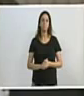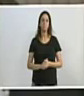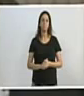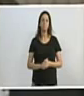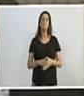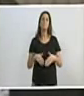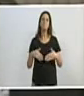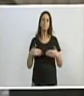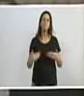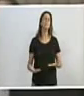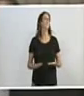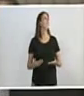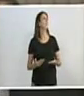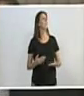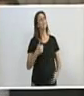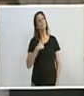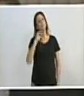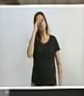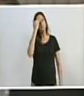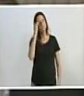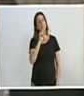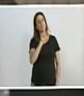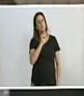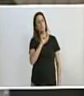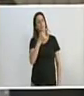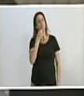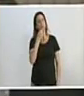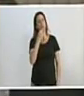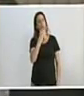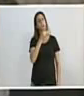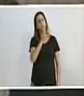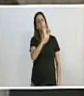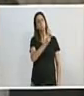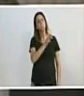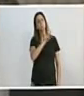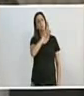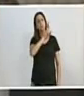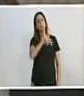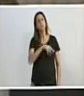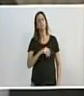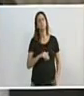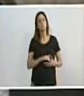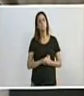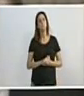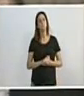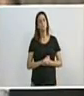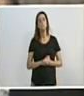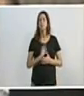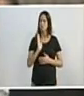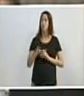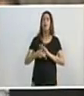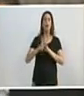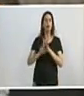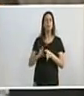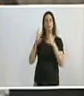Vereador, eu entendi as suas colocações, né? Acho que Vossa Excelência está certíssimo. Vossa Excelência está certíssimo. Vi a parte, inclusive, dos meus colegas vereadores